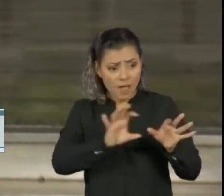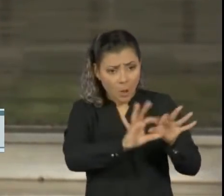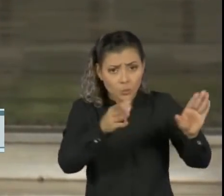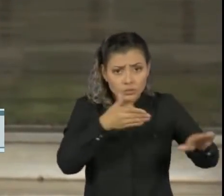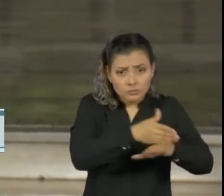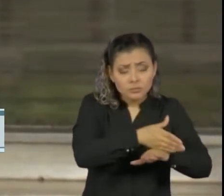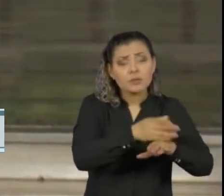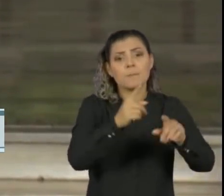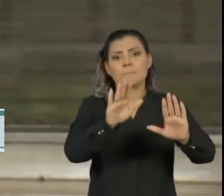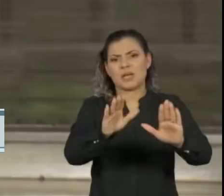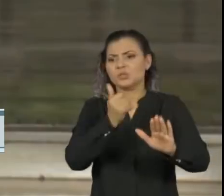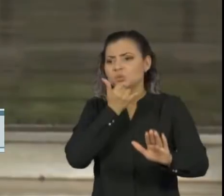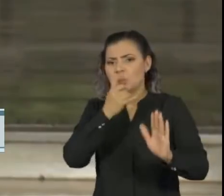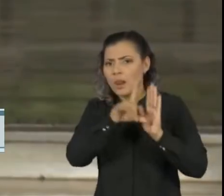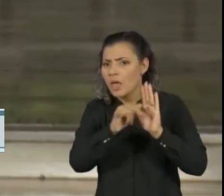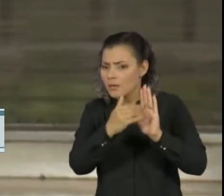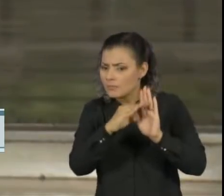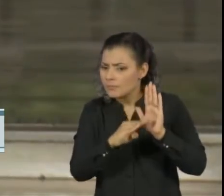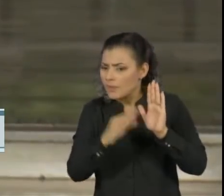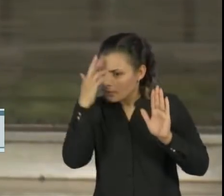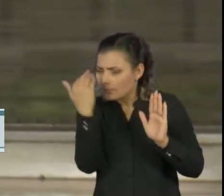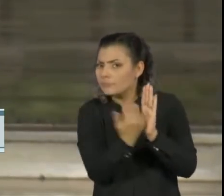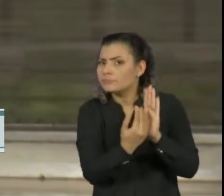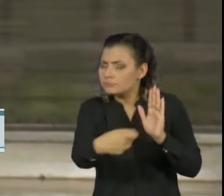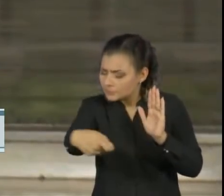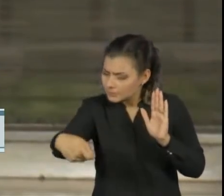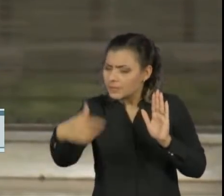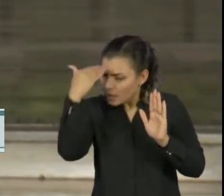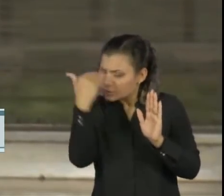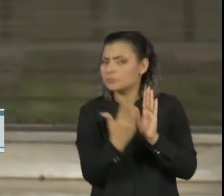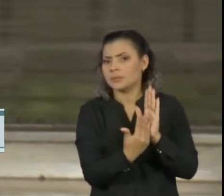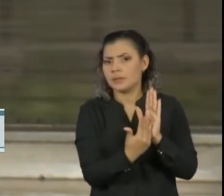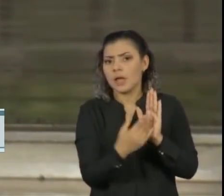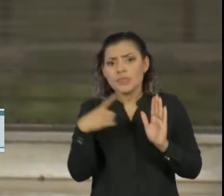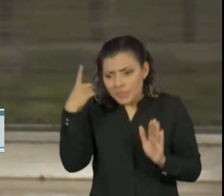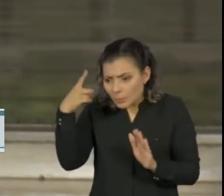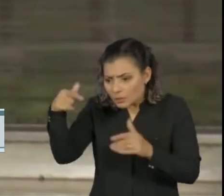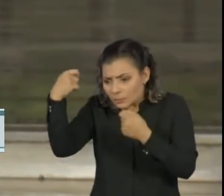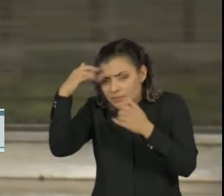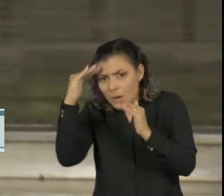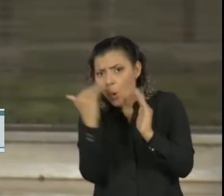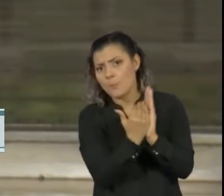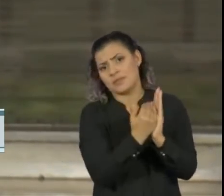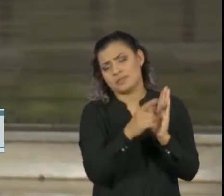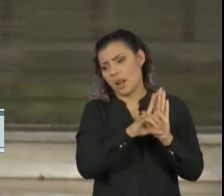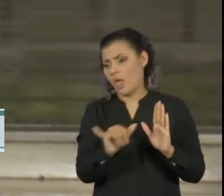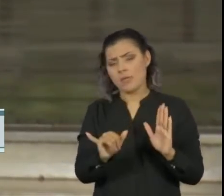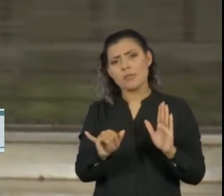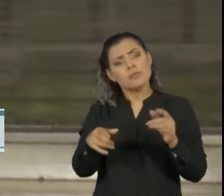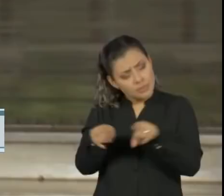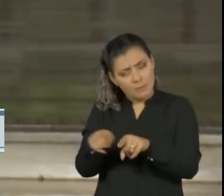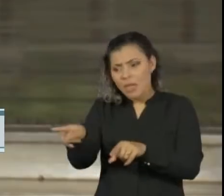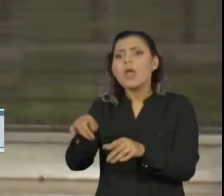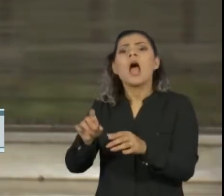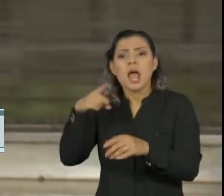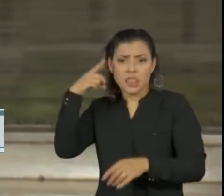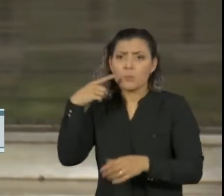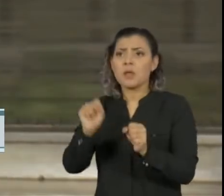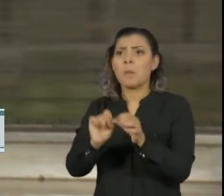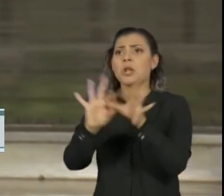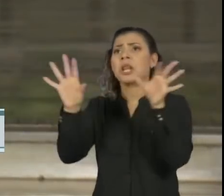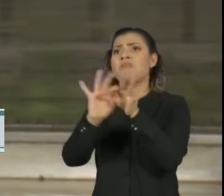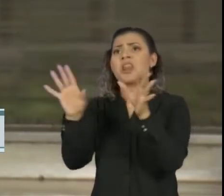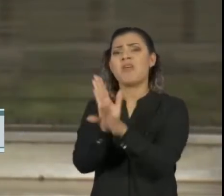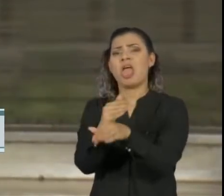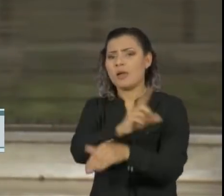agir contra a lei. Aliás, deveriam ser os deputados os primeiros a obedecerem à lei, a cumprirem a lei e a